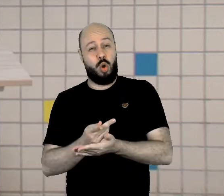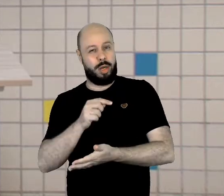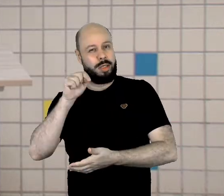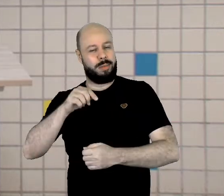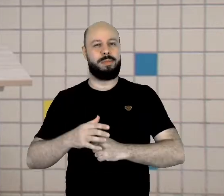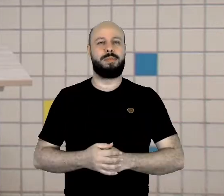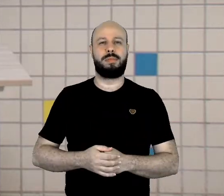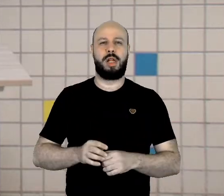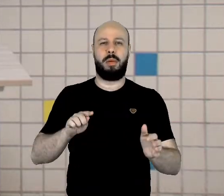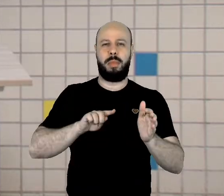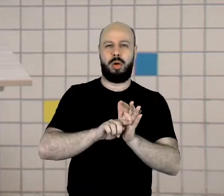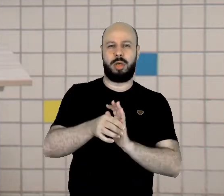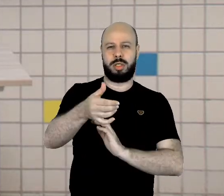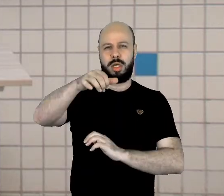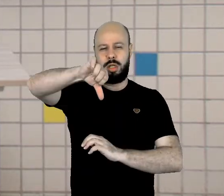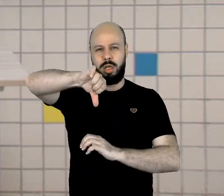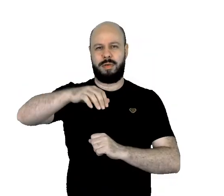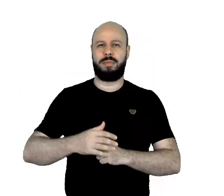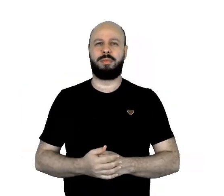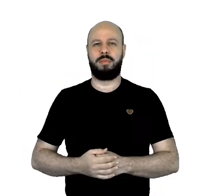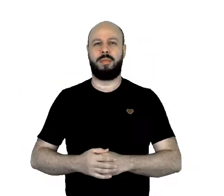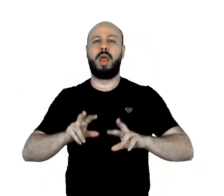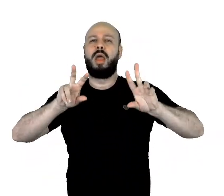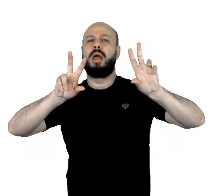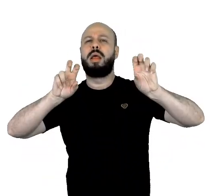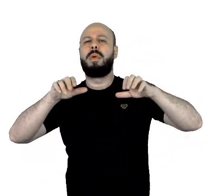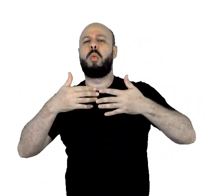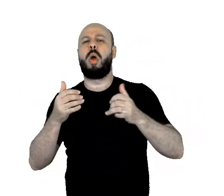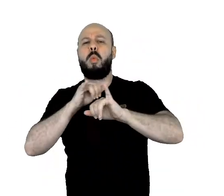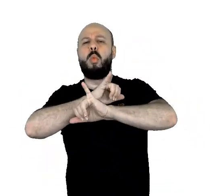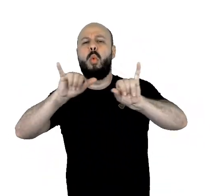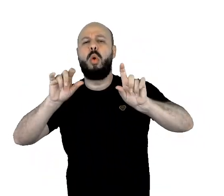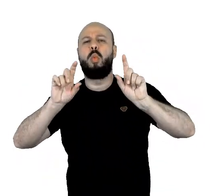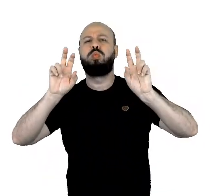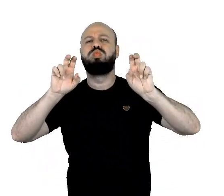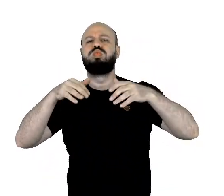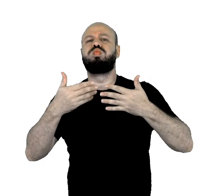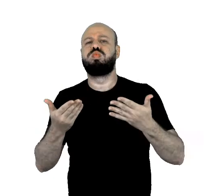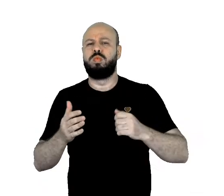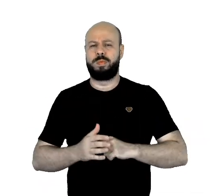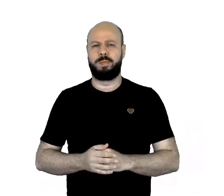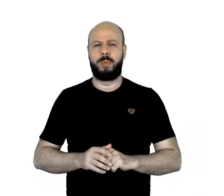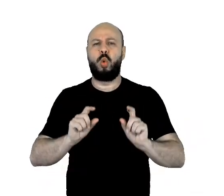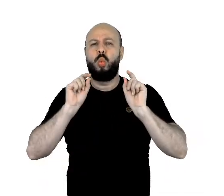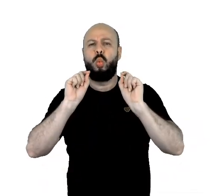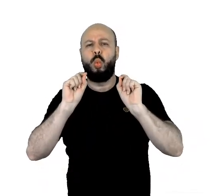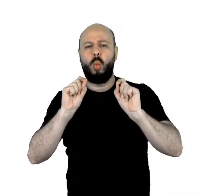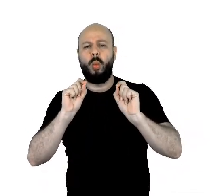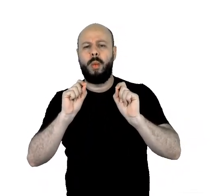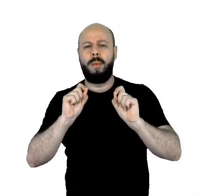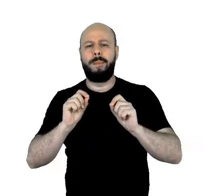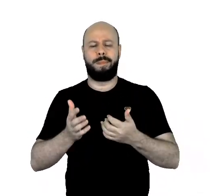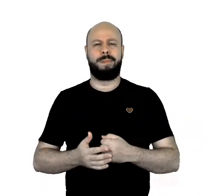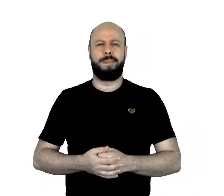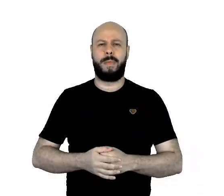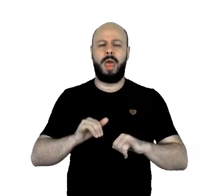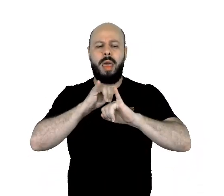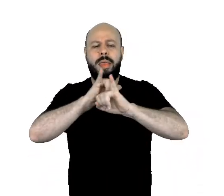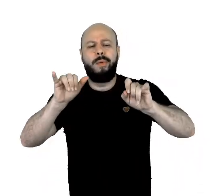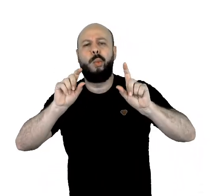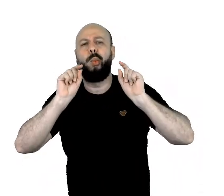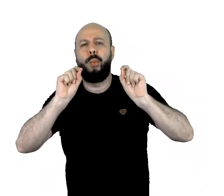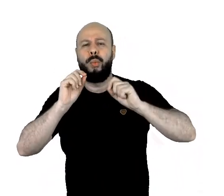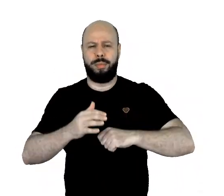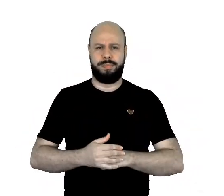Questão 19. Qual é o assunto noticiado? O que está se falando? Sobre o que, né? E